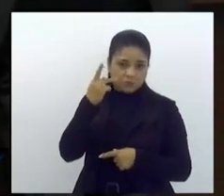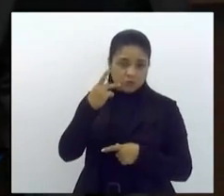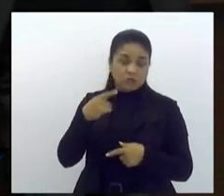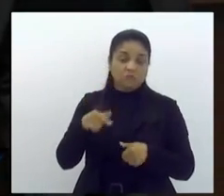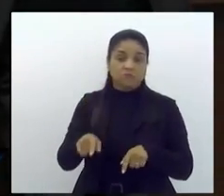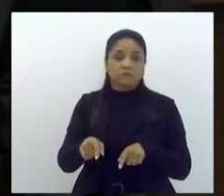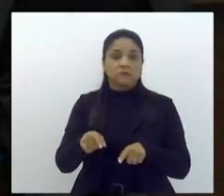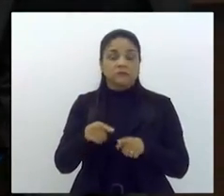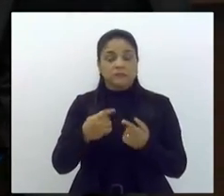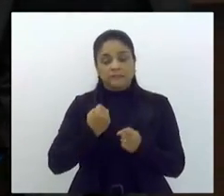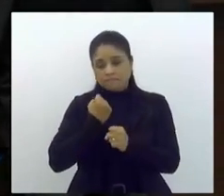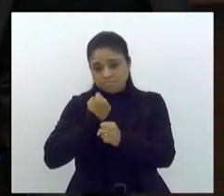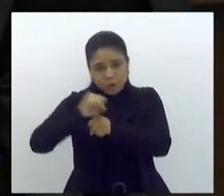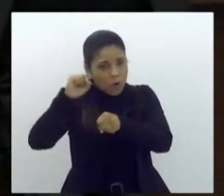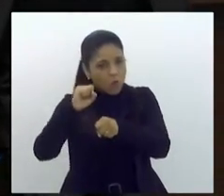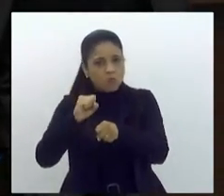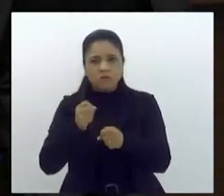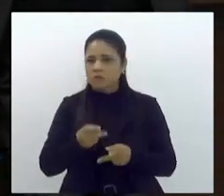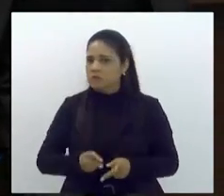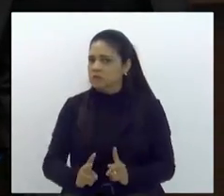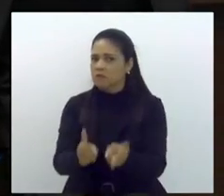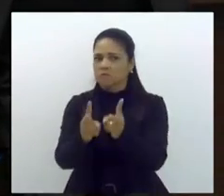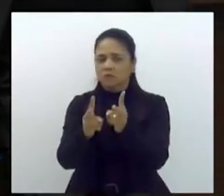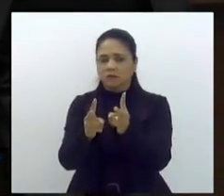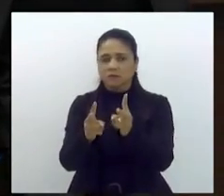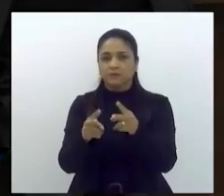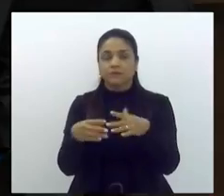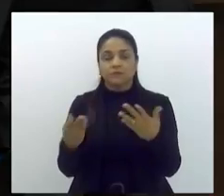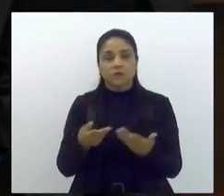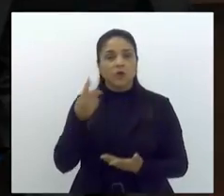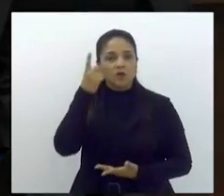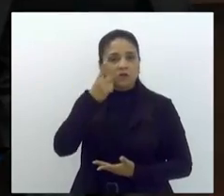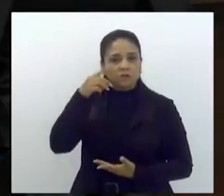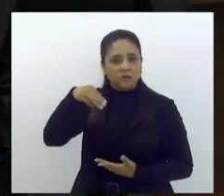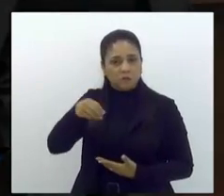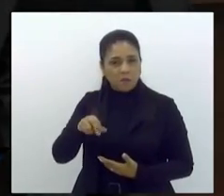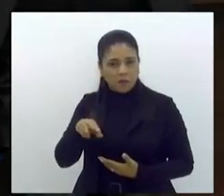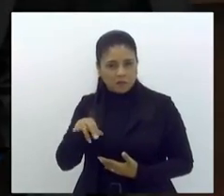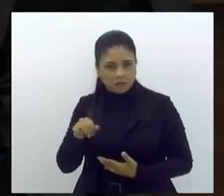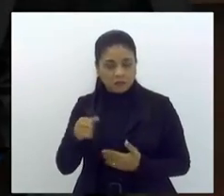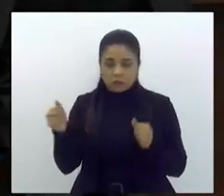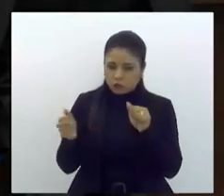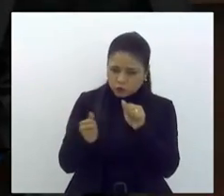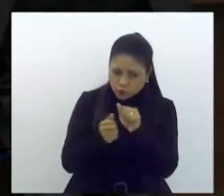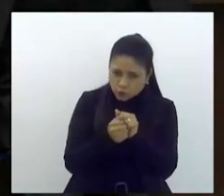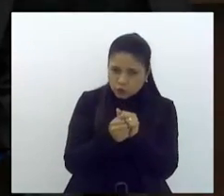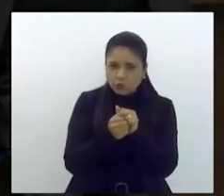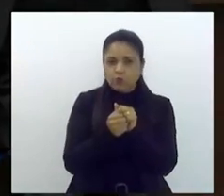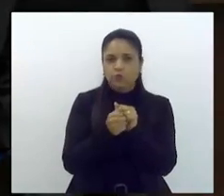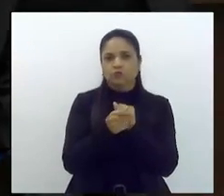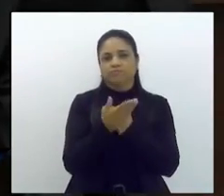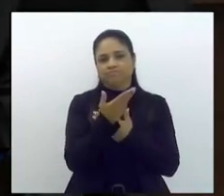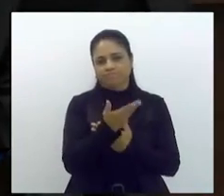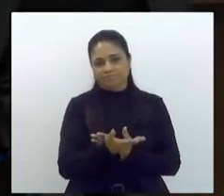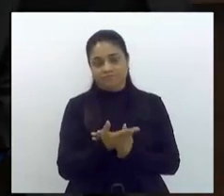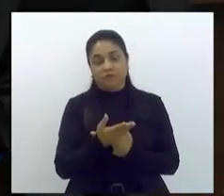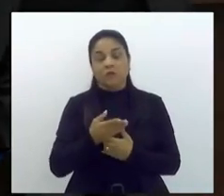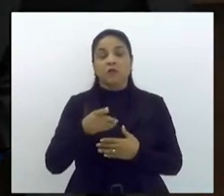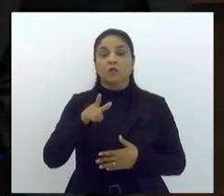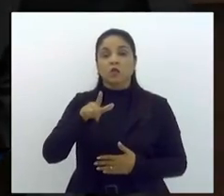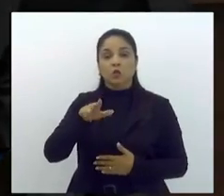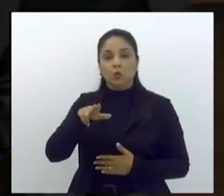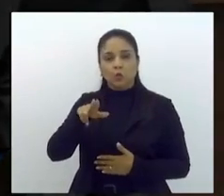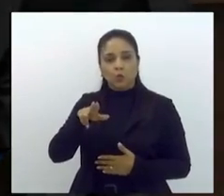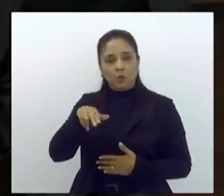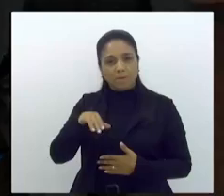repudiada sempre e deputada Marina quero estar junto de vossa excelência em Lumiar